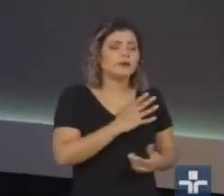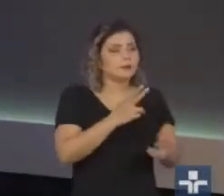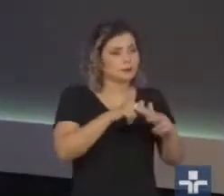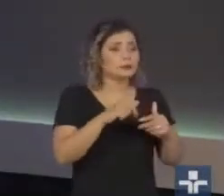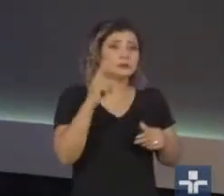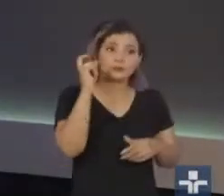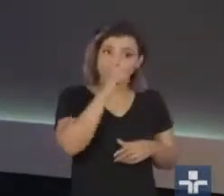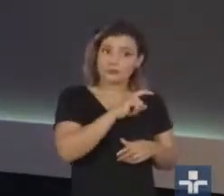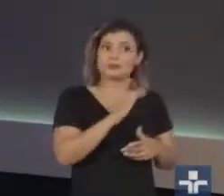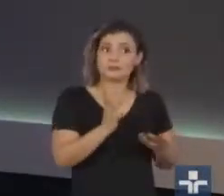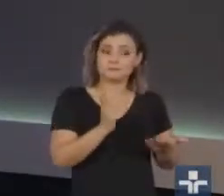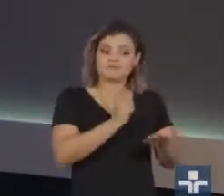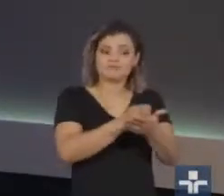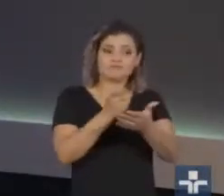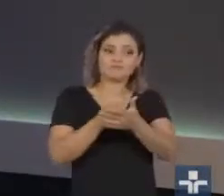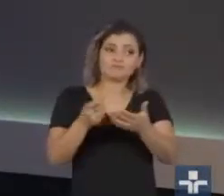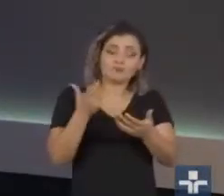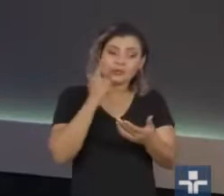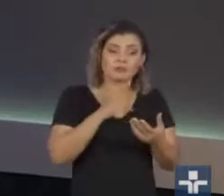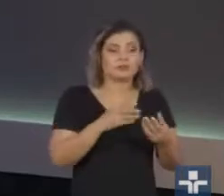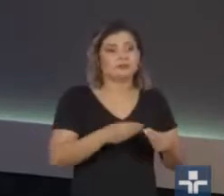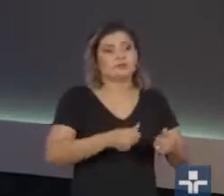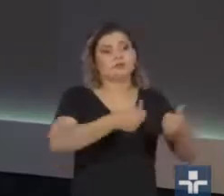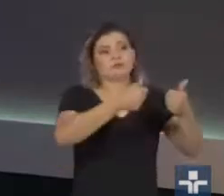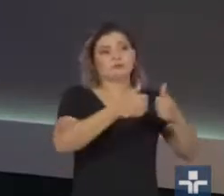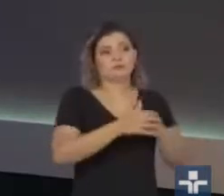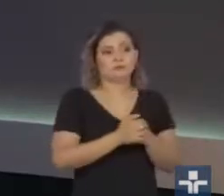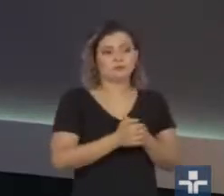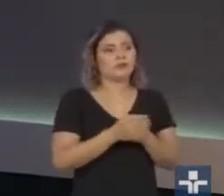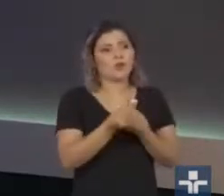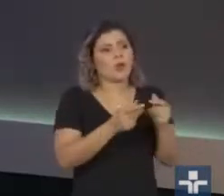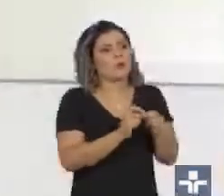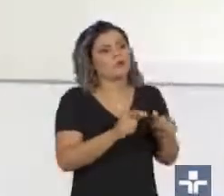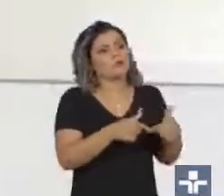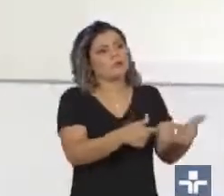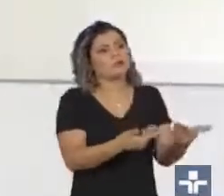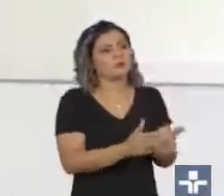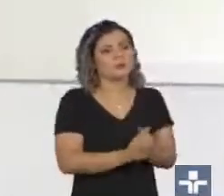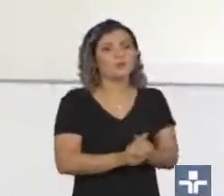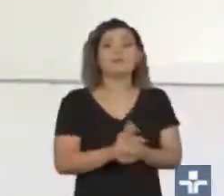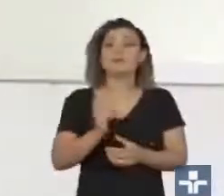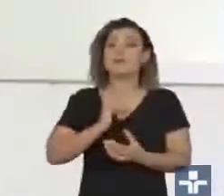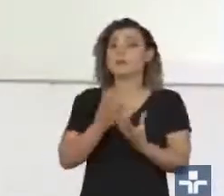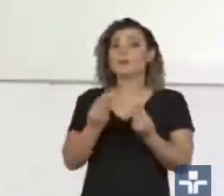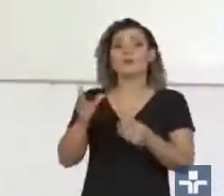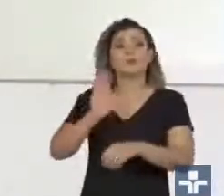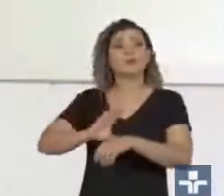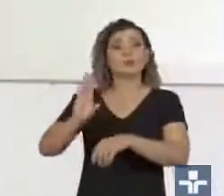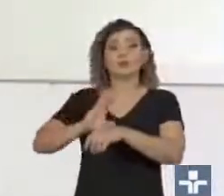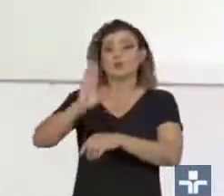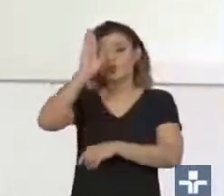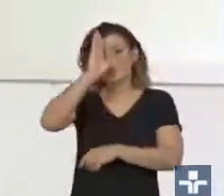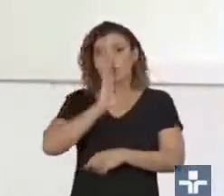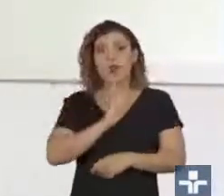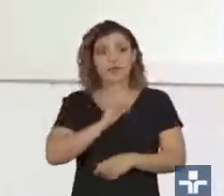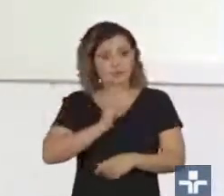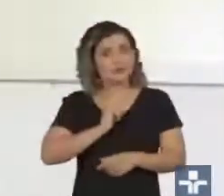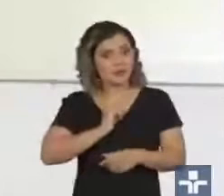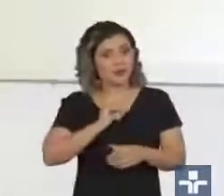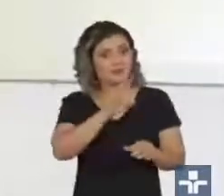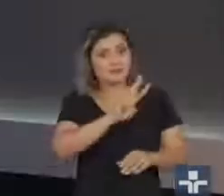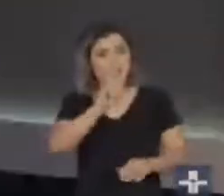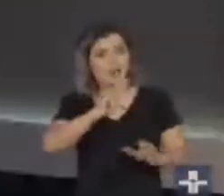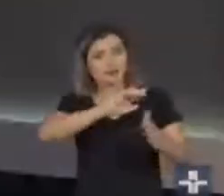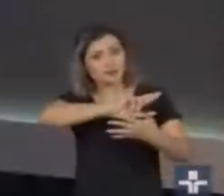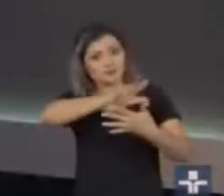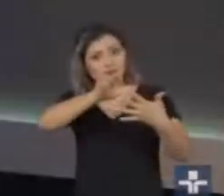se pagar para se ter essa requalificação. Como fazer? Muitos cursos foram ofertados de forma gratuita,